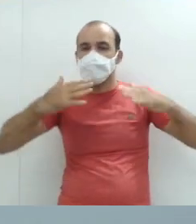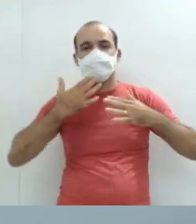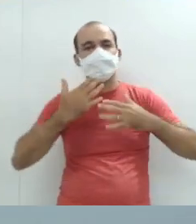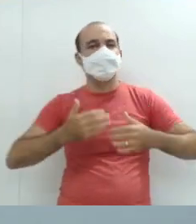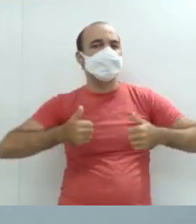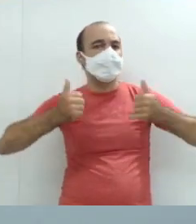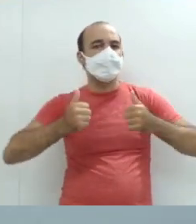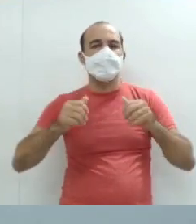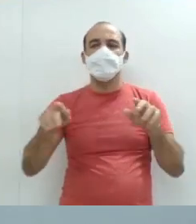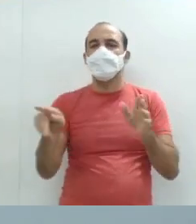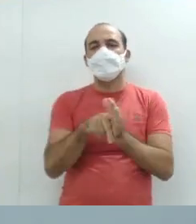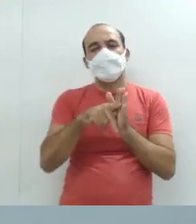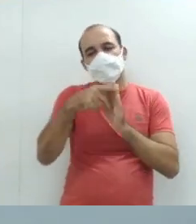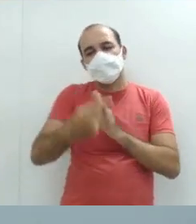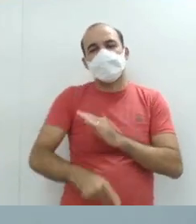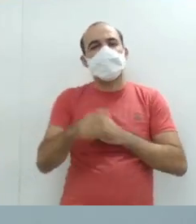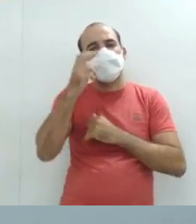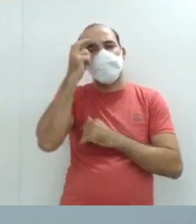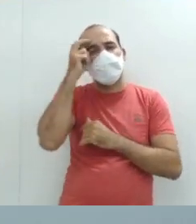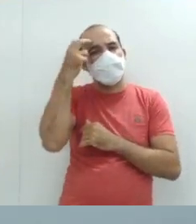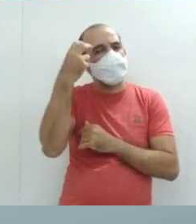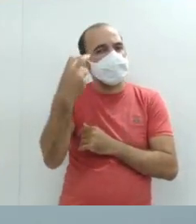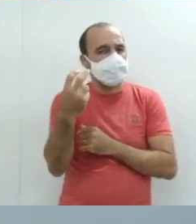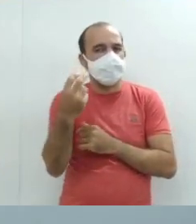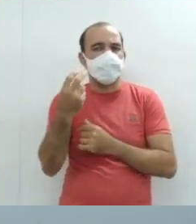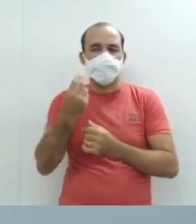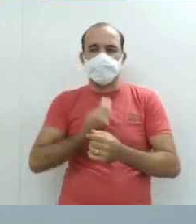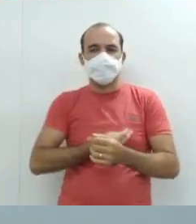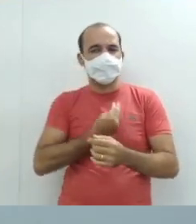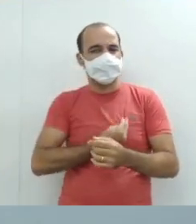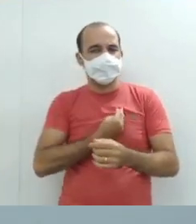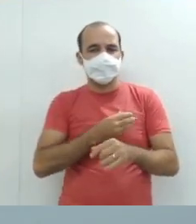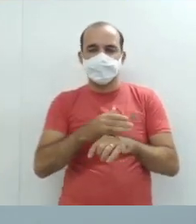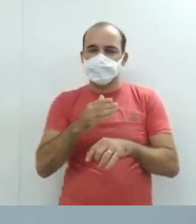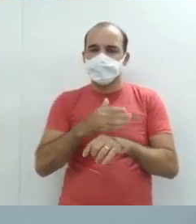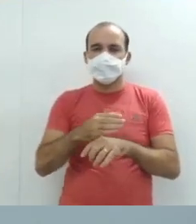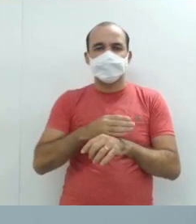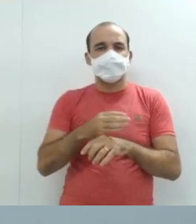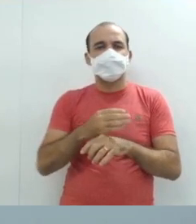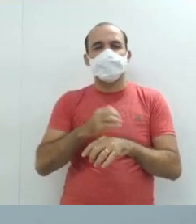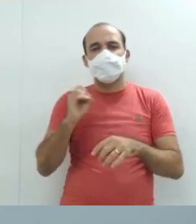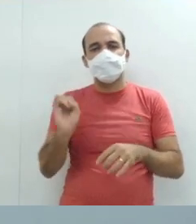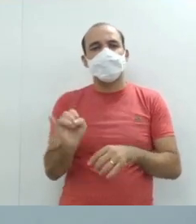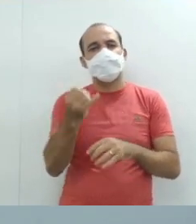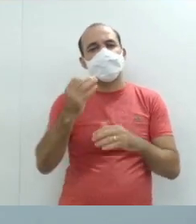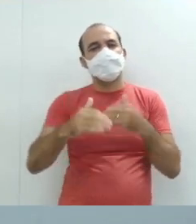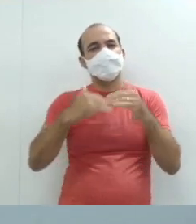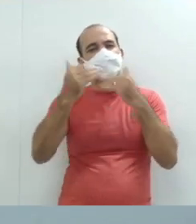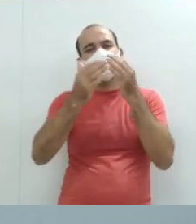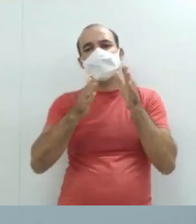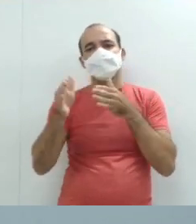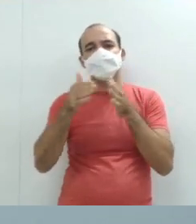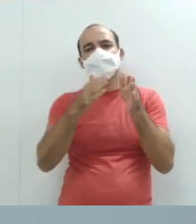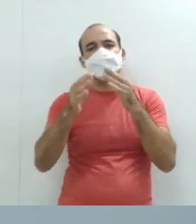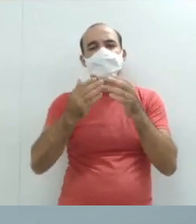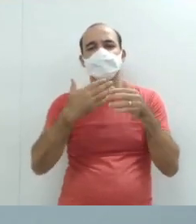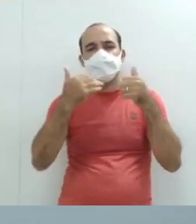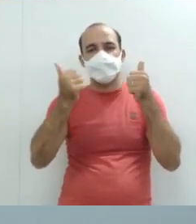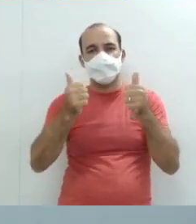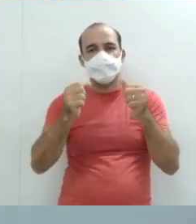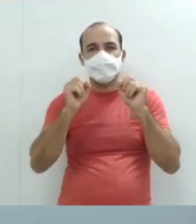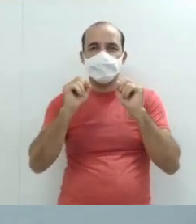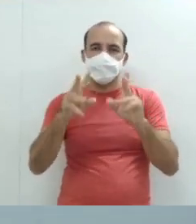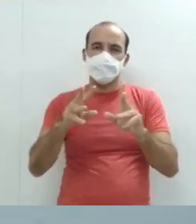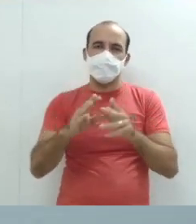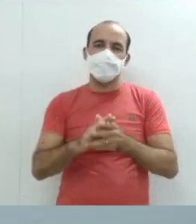nossa cultura, vivenciá-la e cada dia mais crescermos para um caminho diferenciado, tá